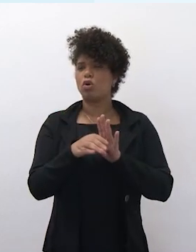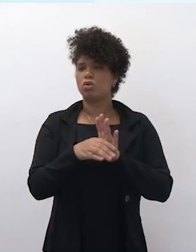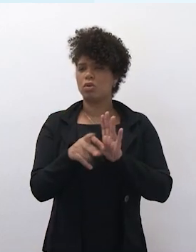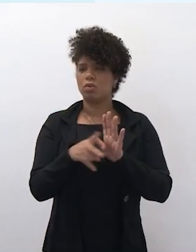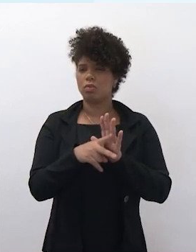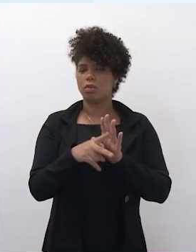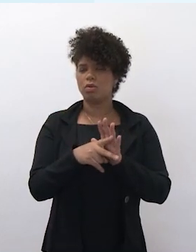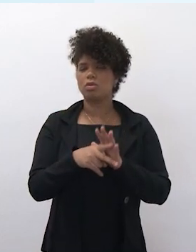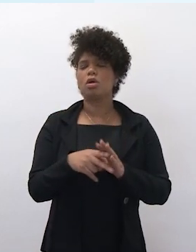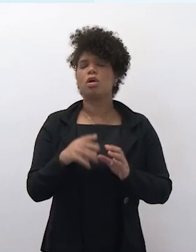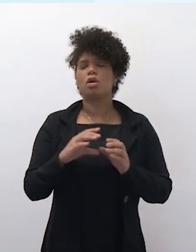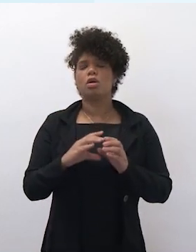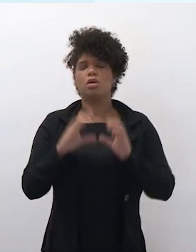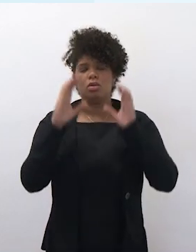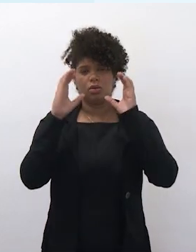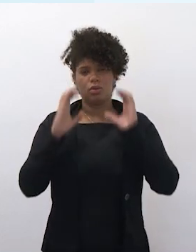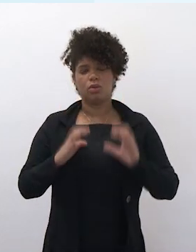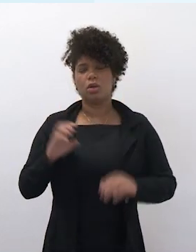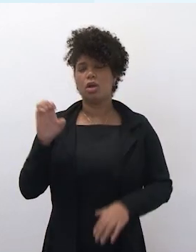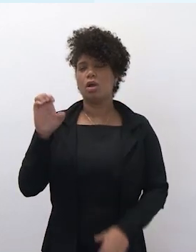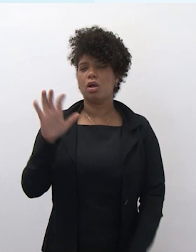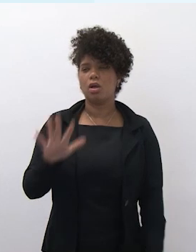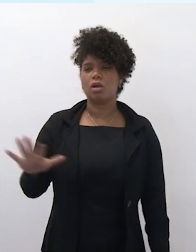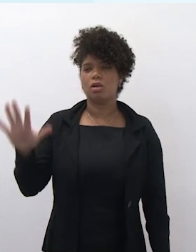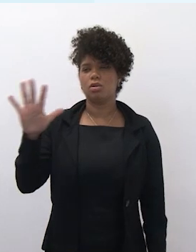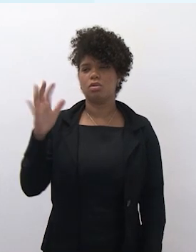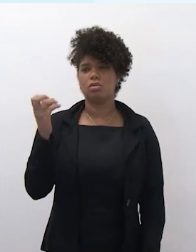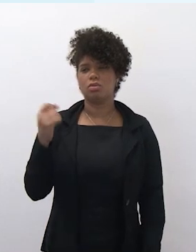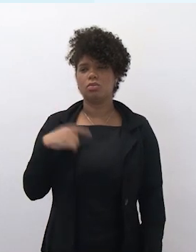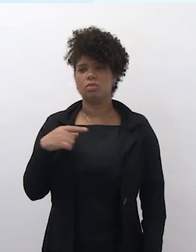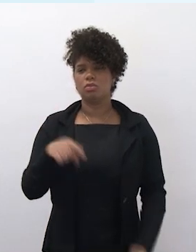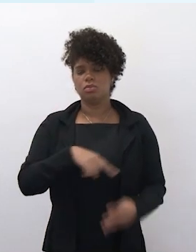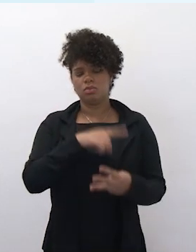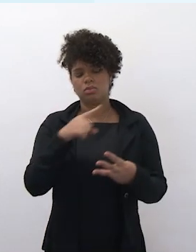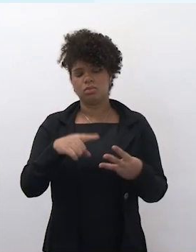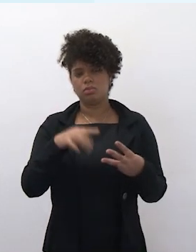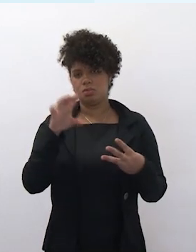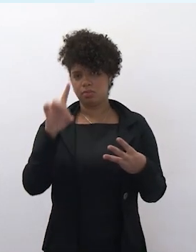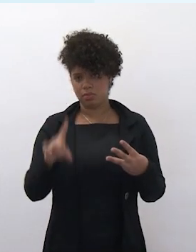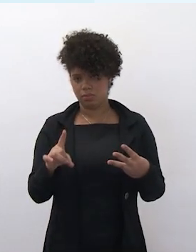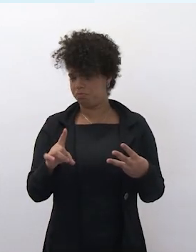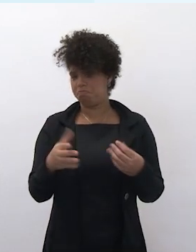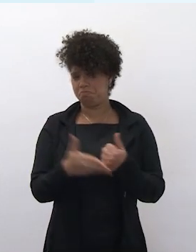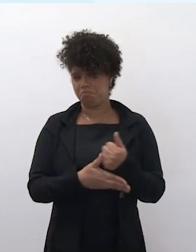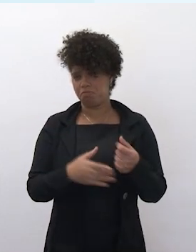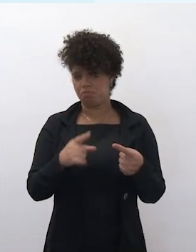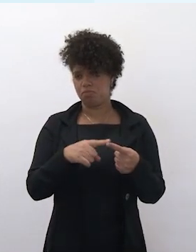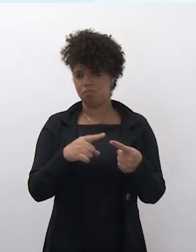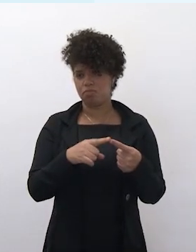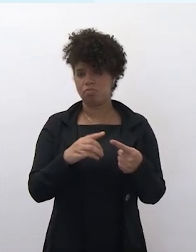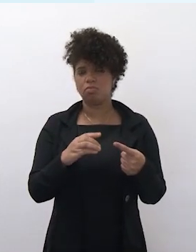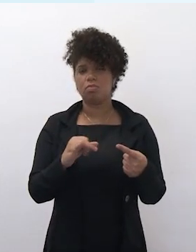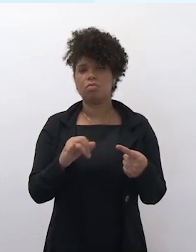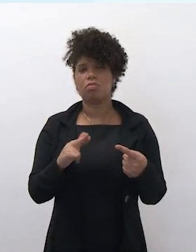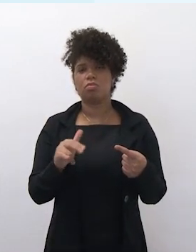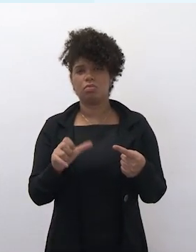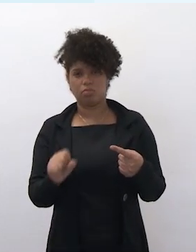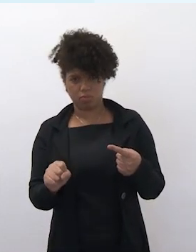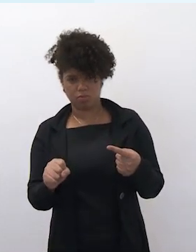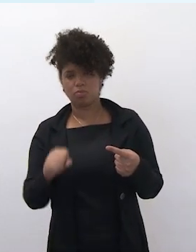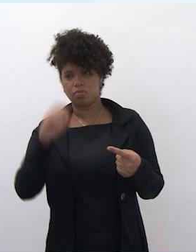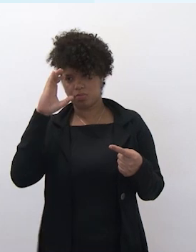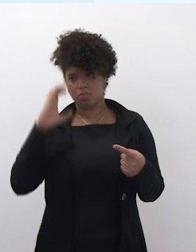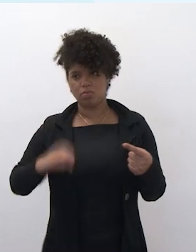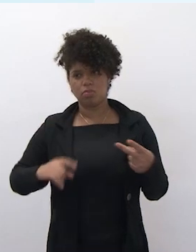e pressupõe a conquista de ao menos 3 direitos básicos, os direitos civis, políticos e sociais, que